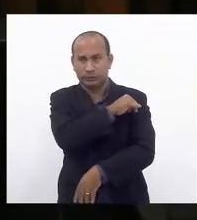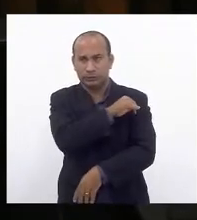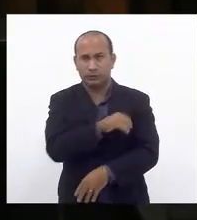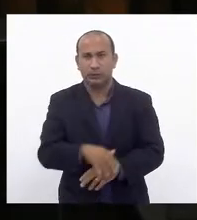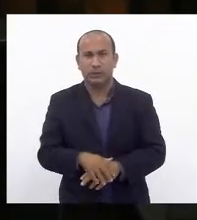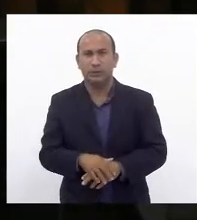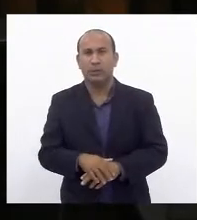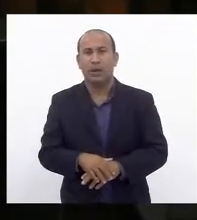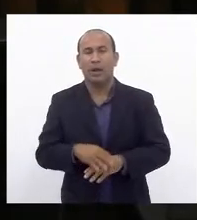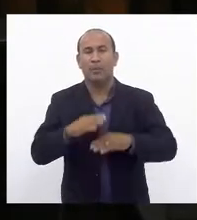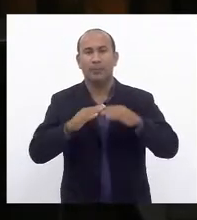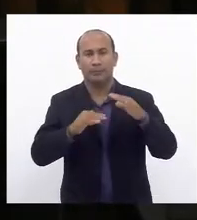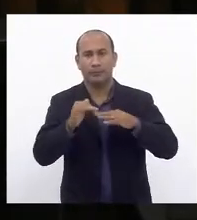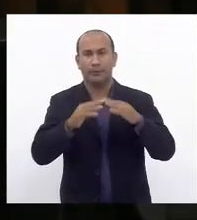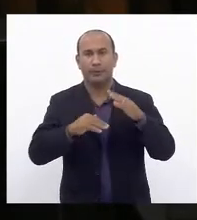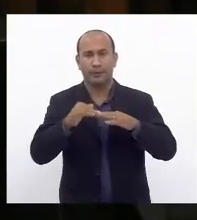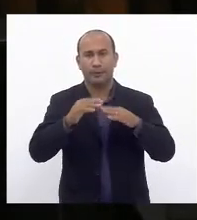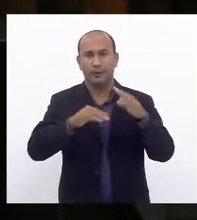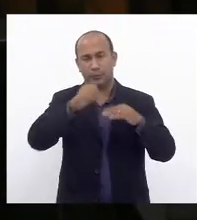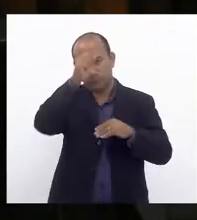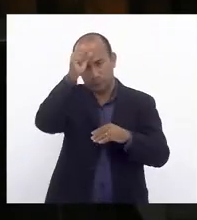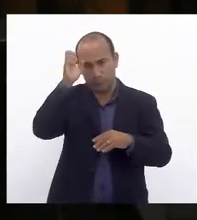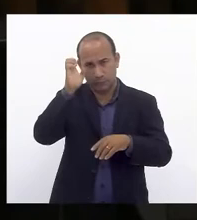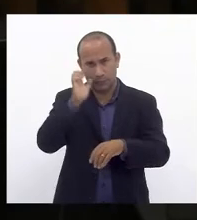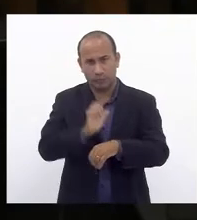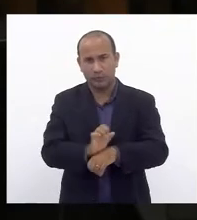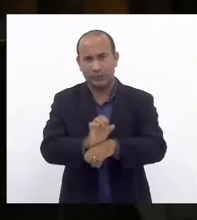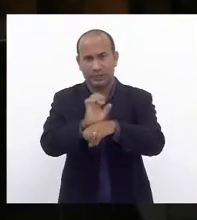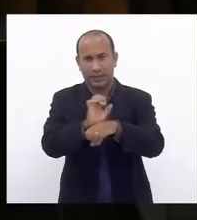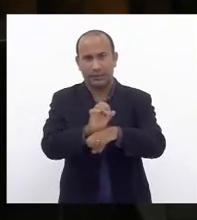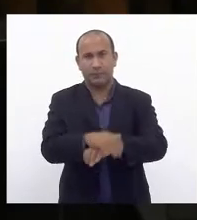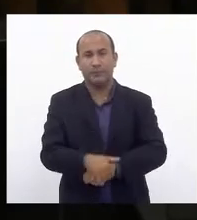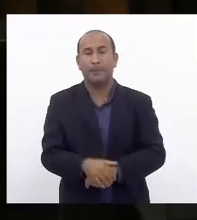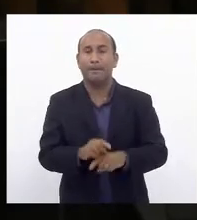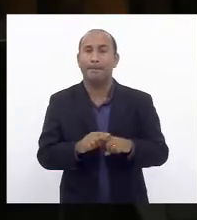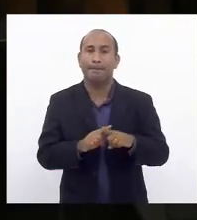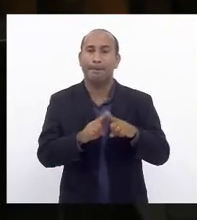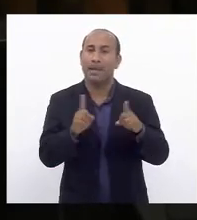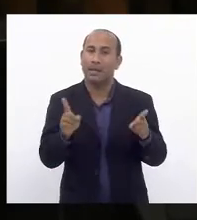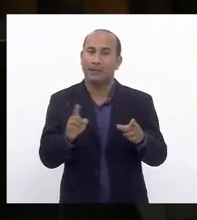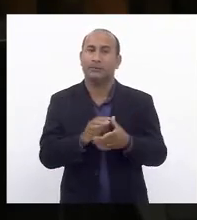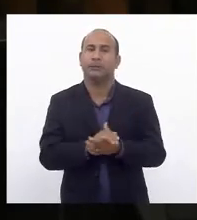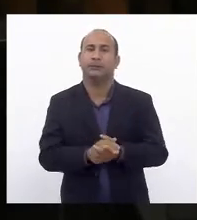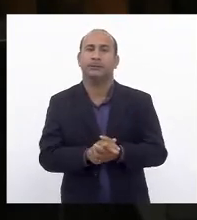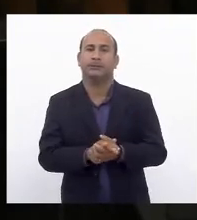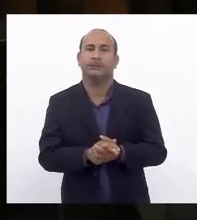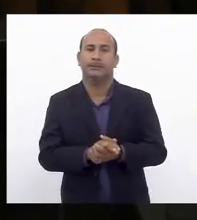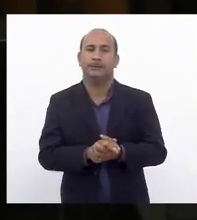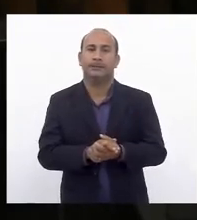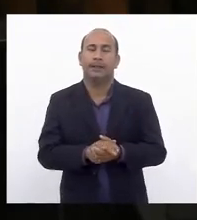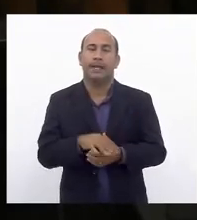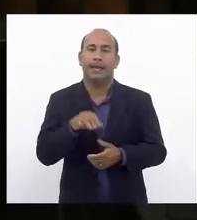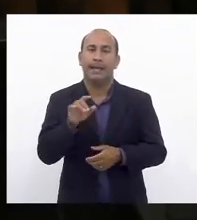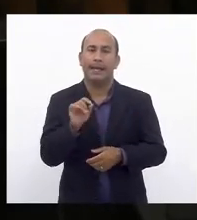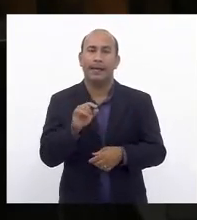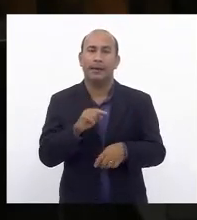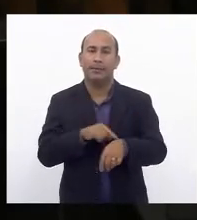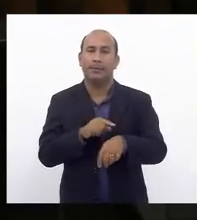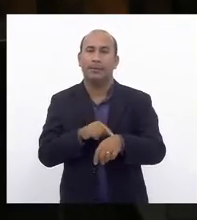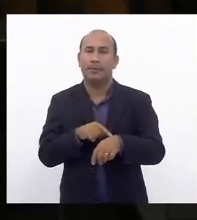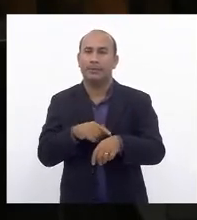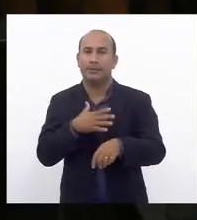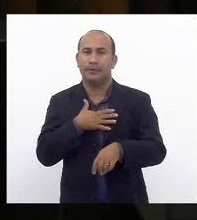os funcionários públicos do Estado. Mas de relevante é que, quando eu